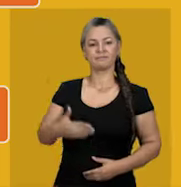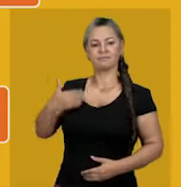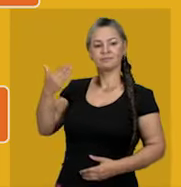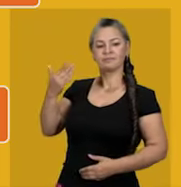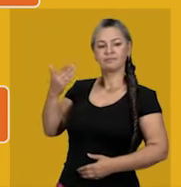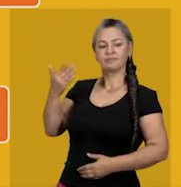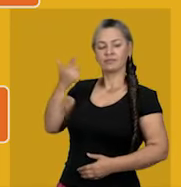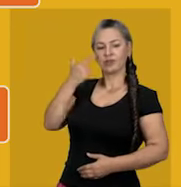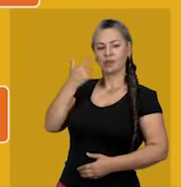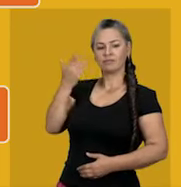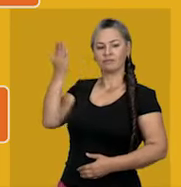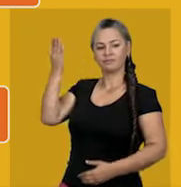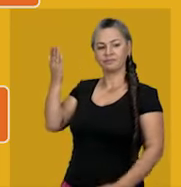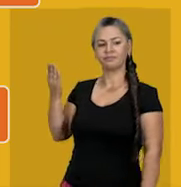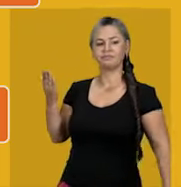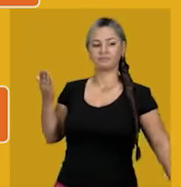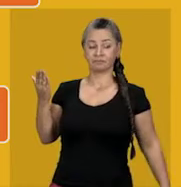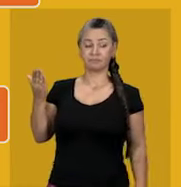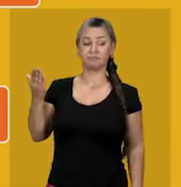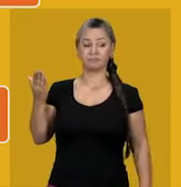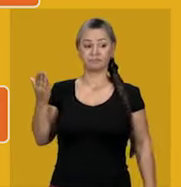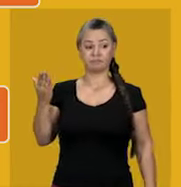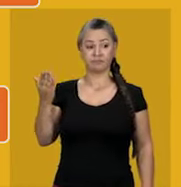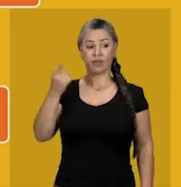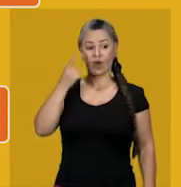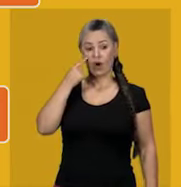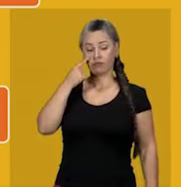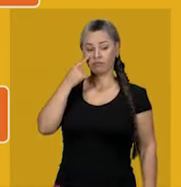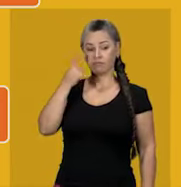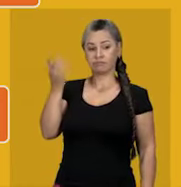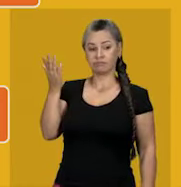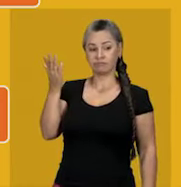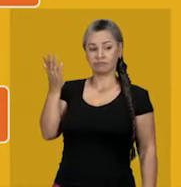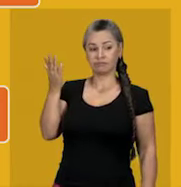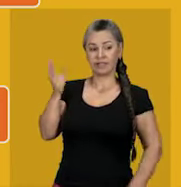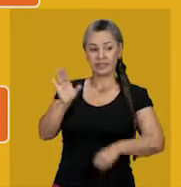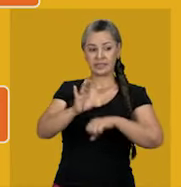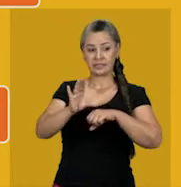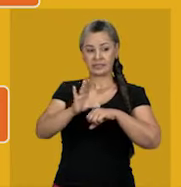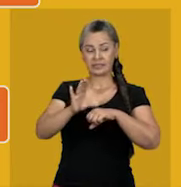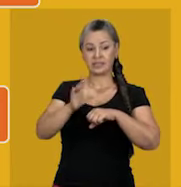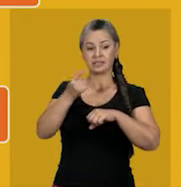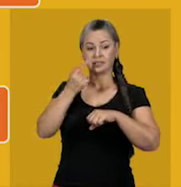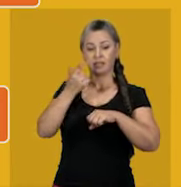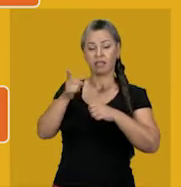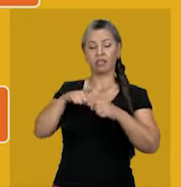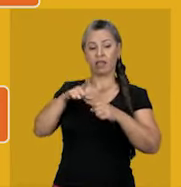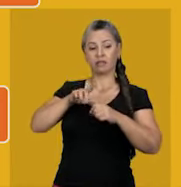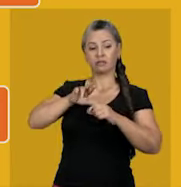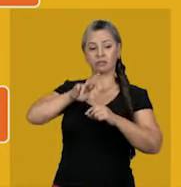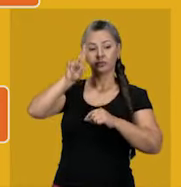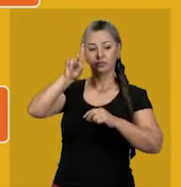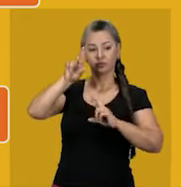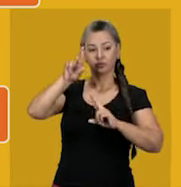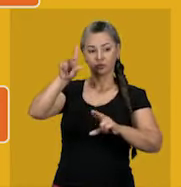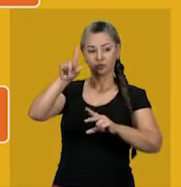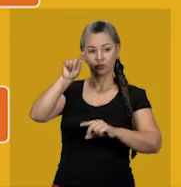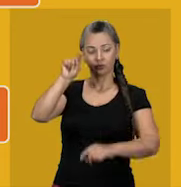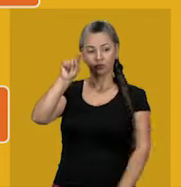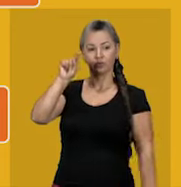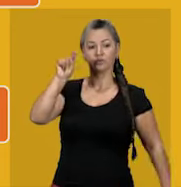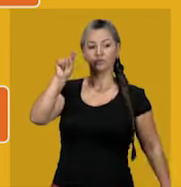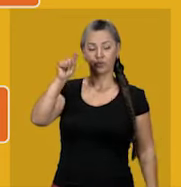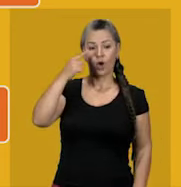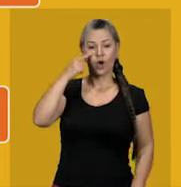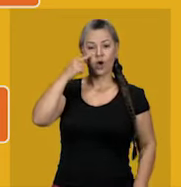Organização do sistema nervoso. O sistema nervoso, ele vai ser subdividido em sistema